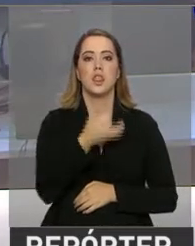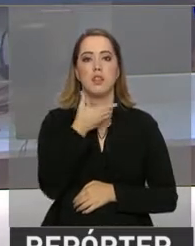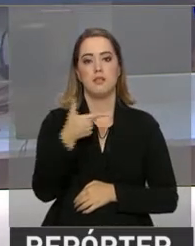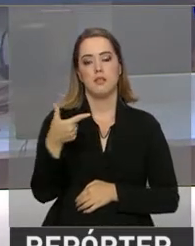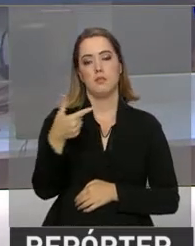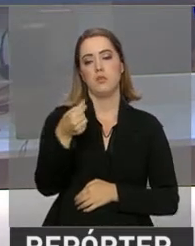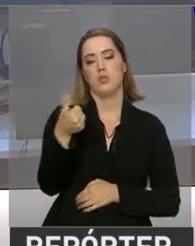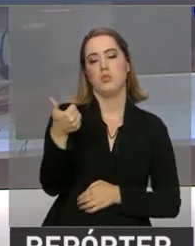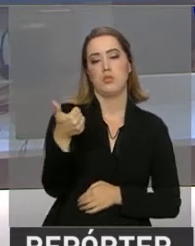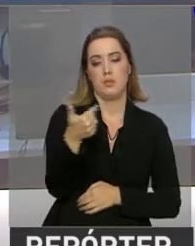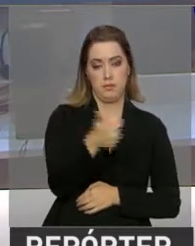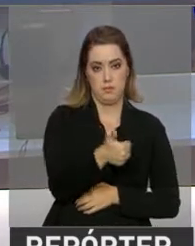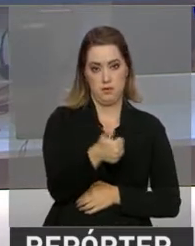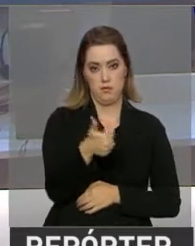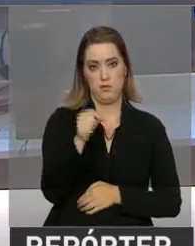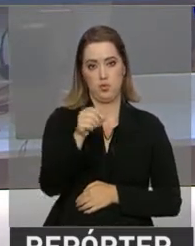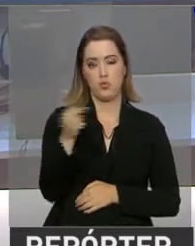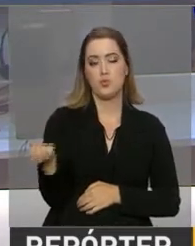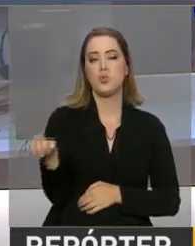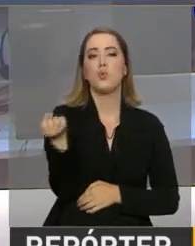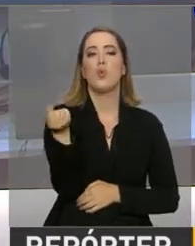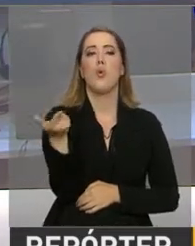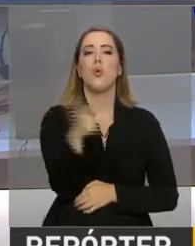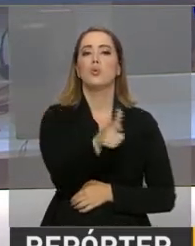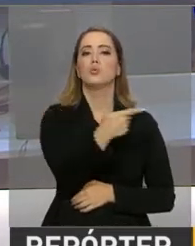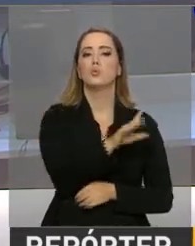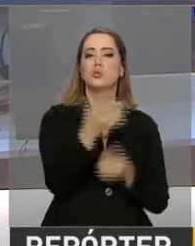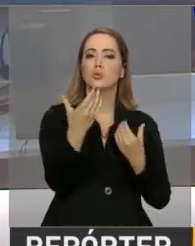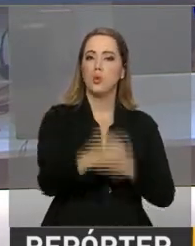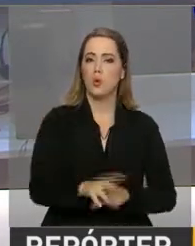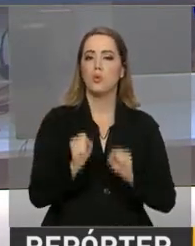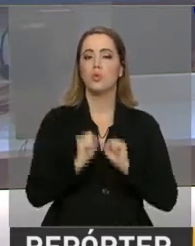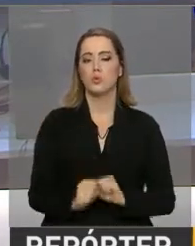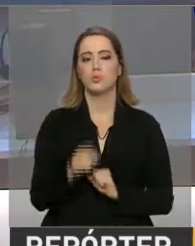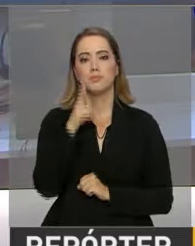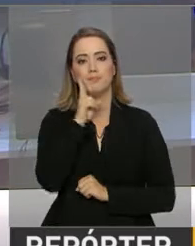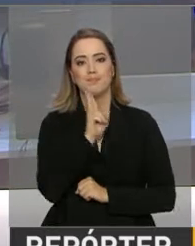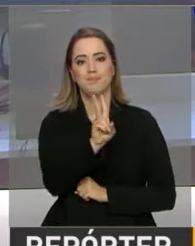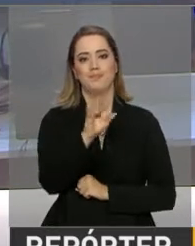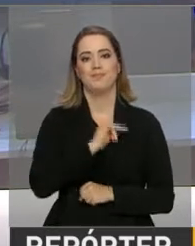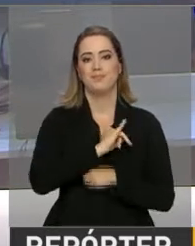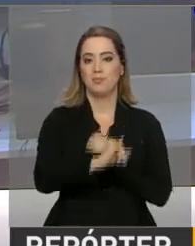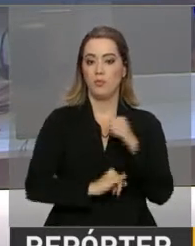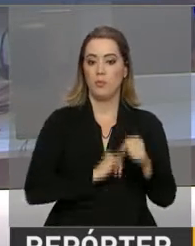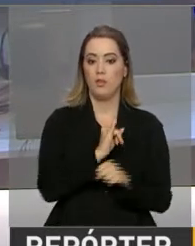2021 para acompanhar os próximos concursos é só acessar a internet no endereço